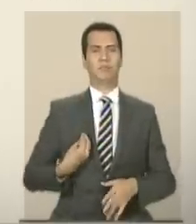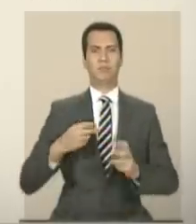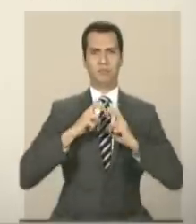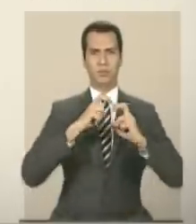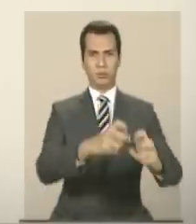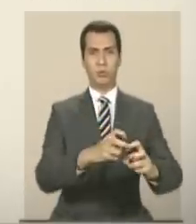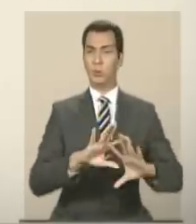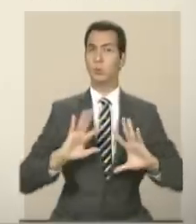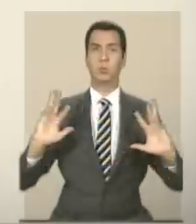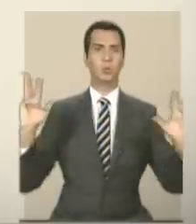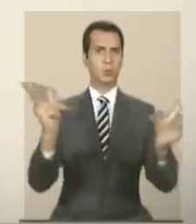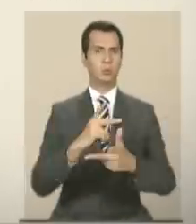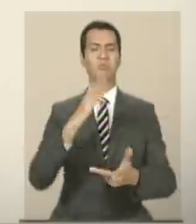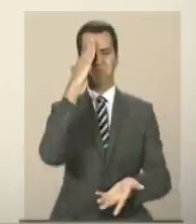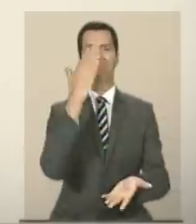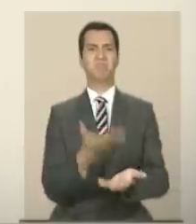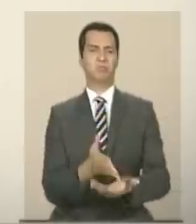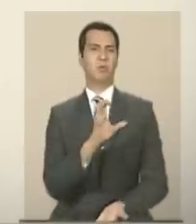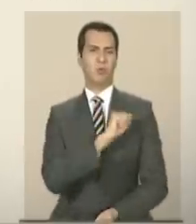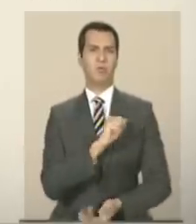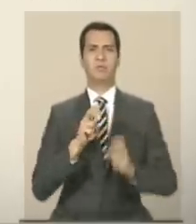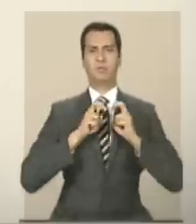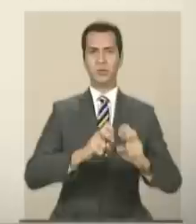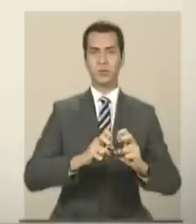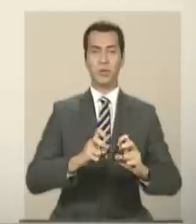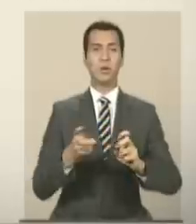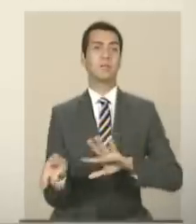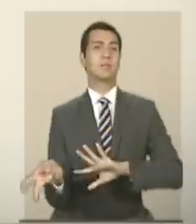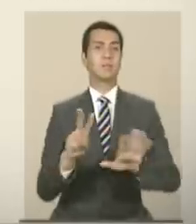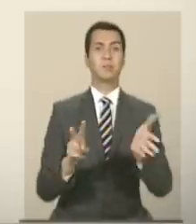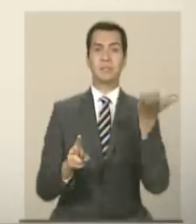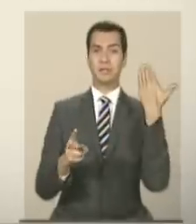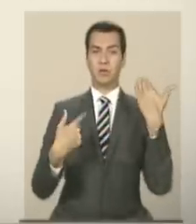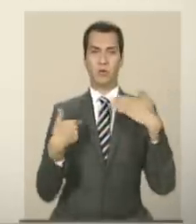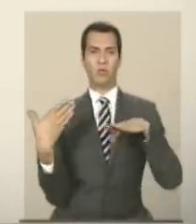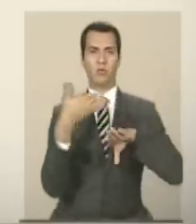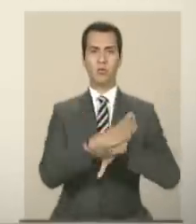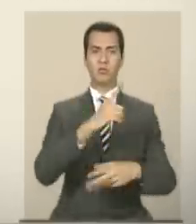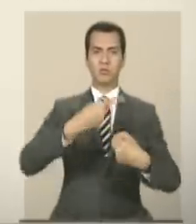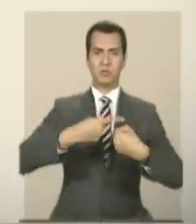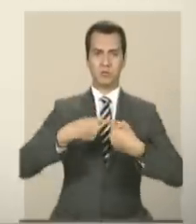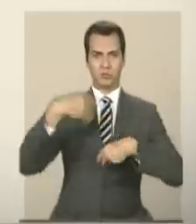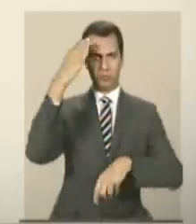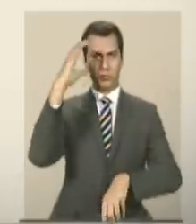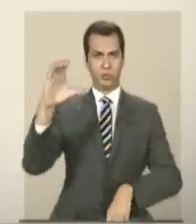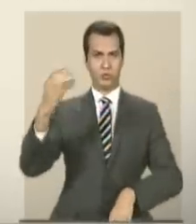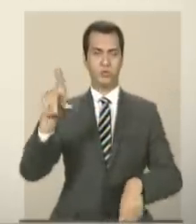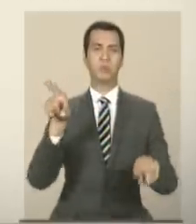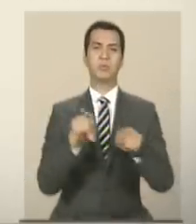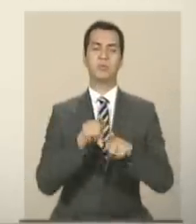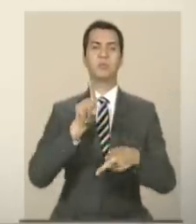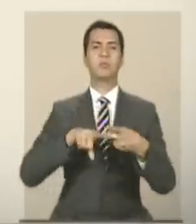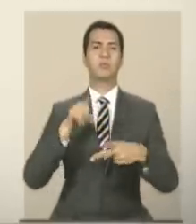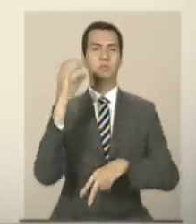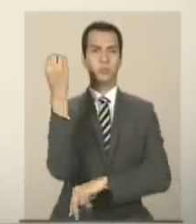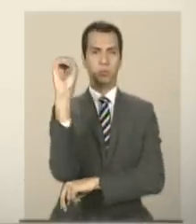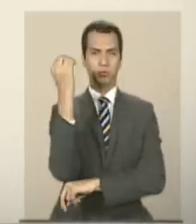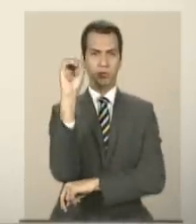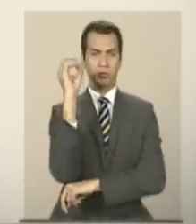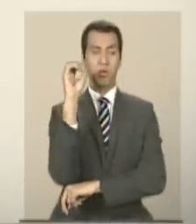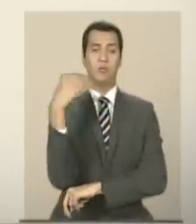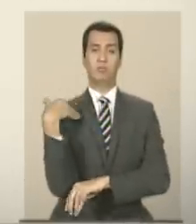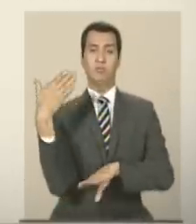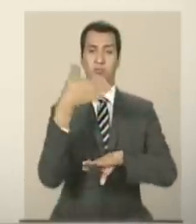as classes sociais. Na semana passada, eu estive em Curitiba e em Porto Alegre para anunciar que o governo federal